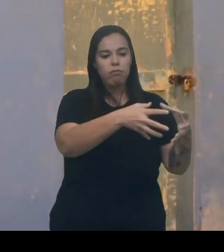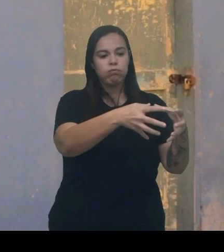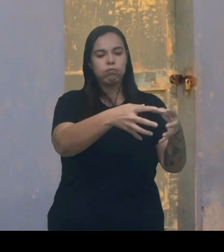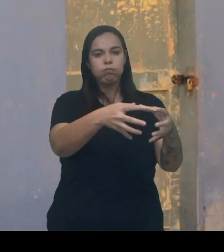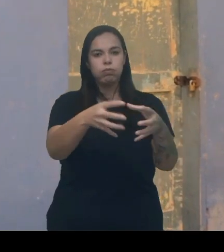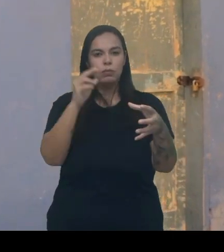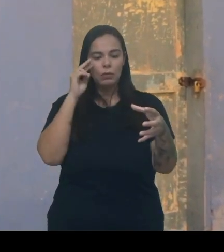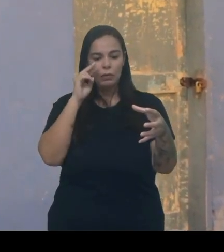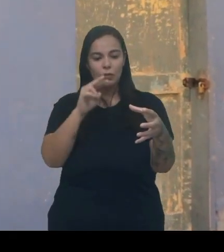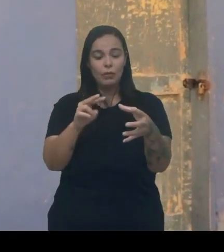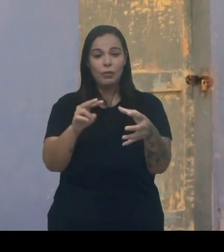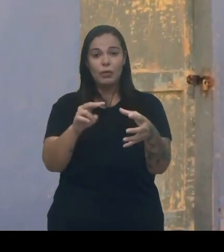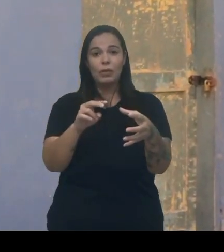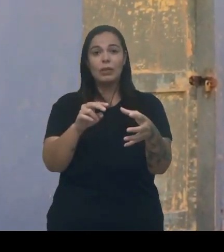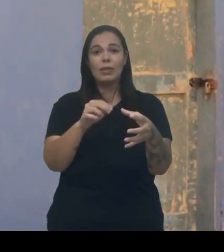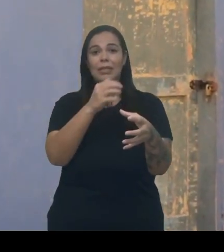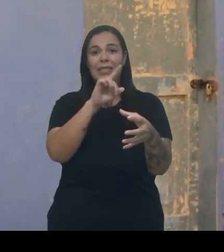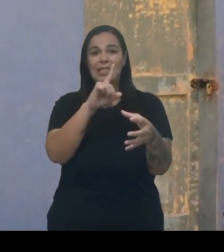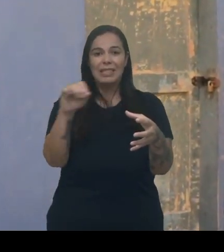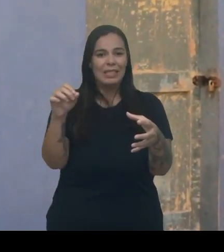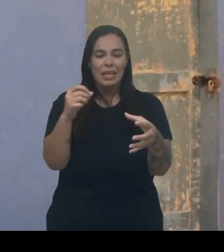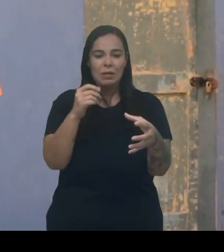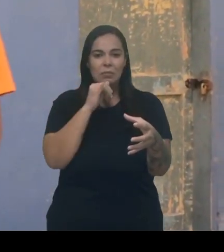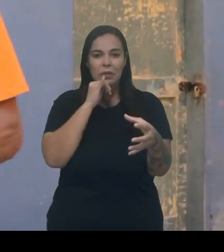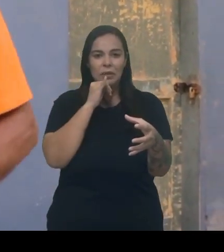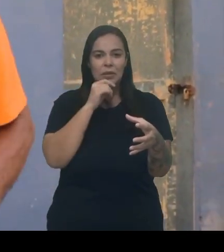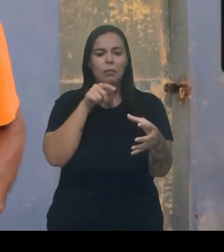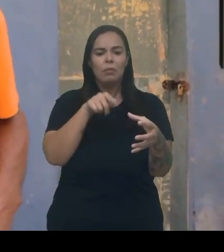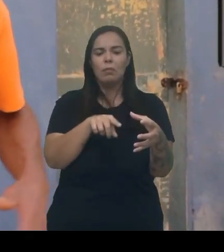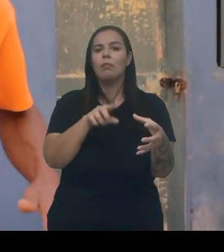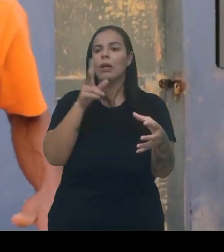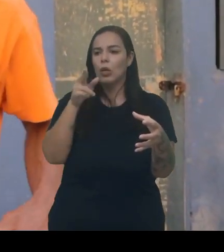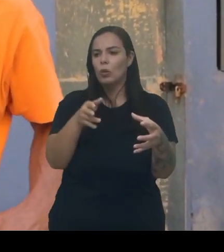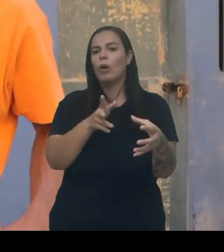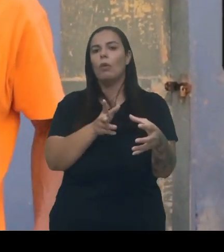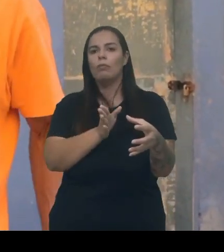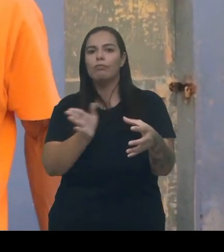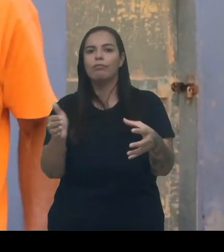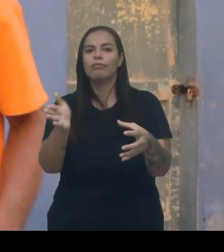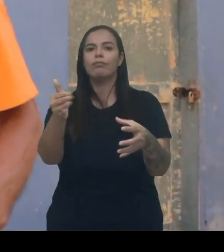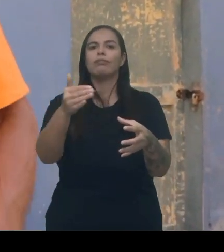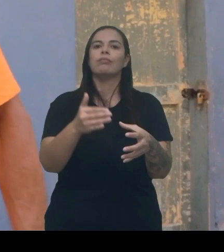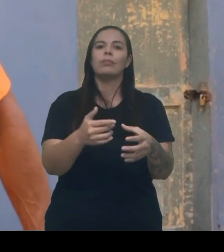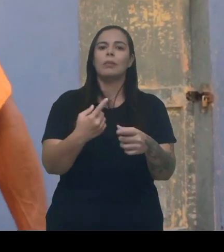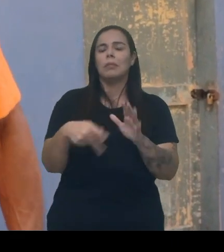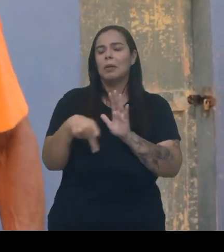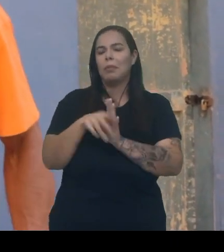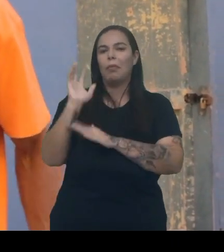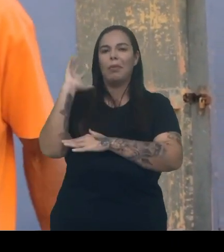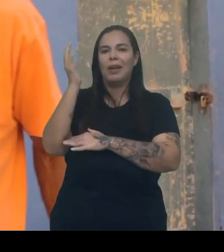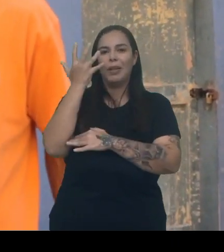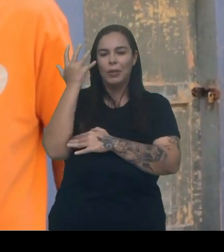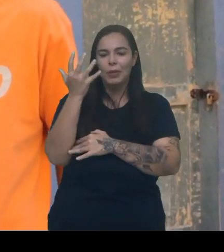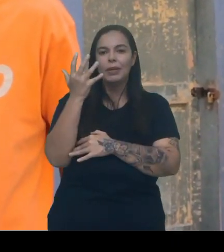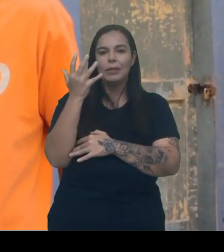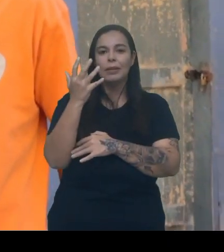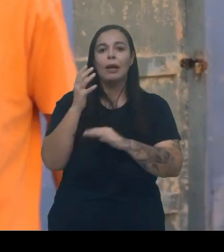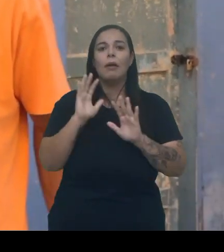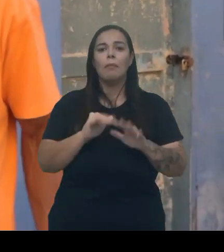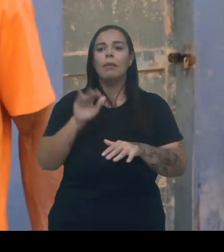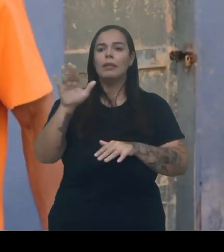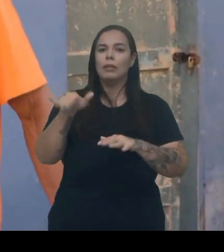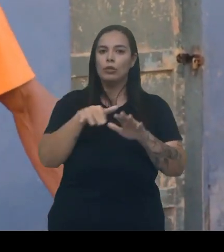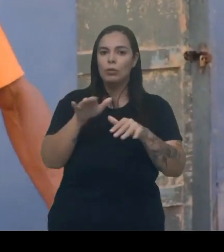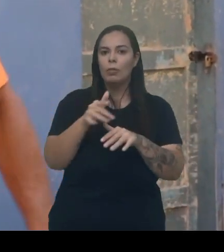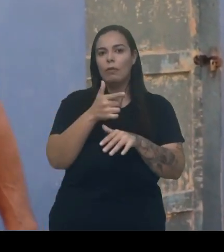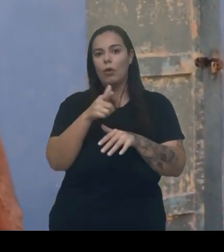cardume passar por fora, se viesse sem cardume, chegava ali naquele lugar e ia passar, ia tomar o mesmo rumo, coisa interessante da natureza, tá entendendo?